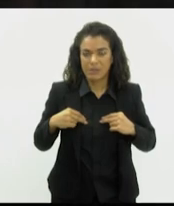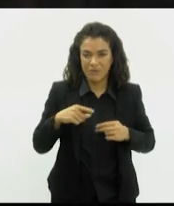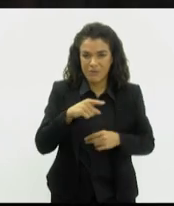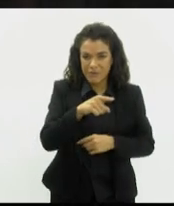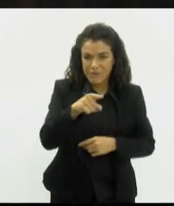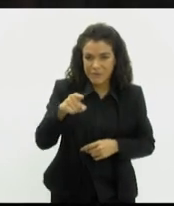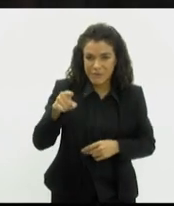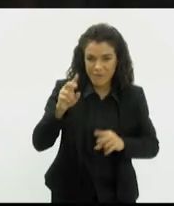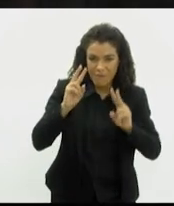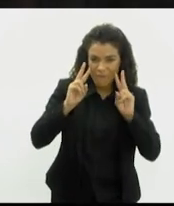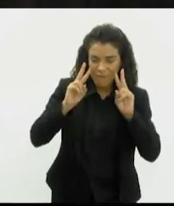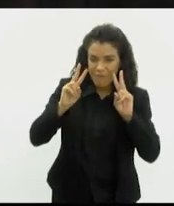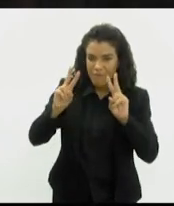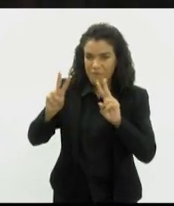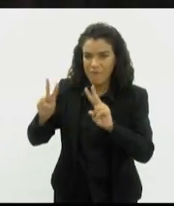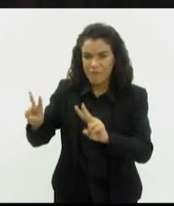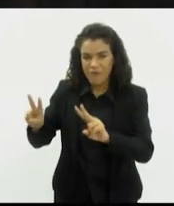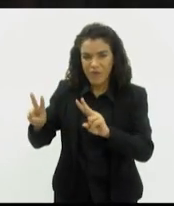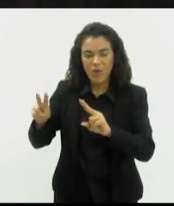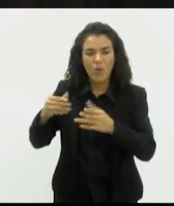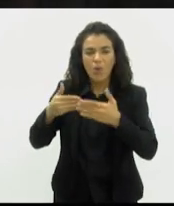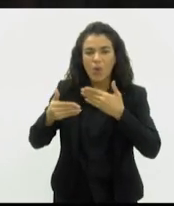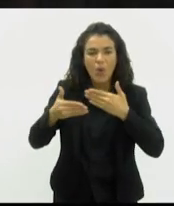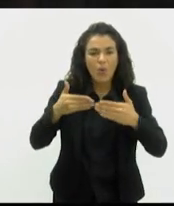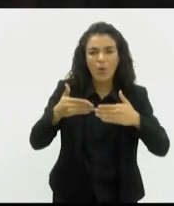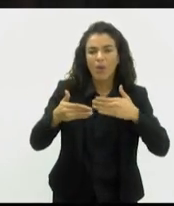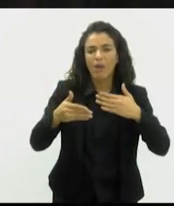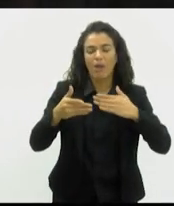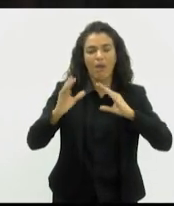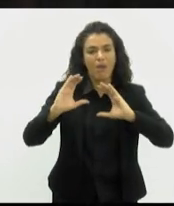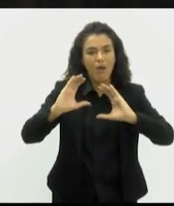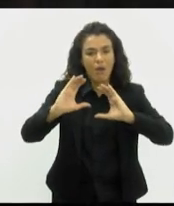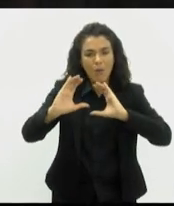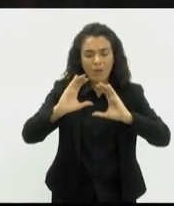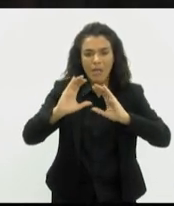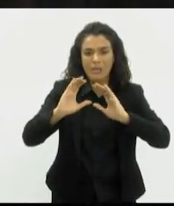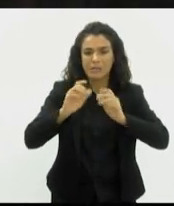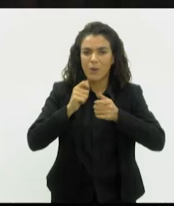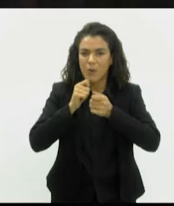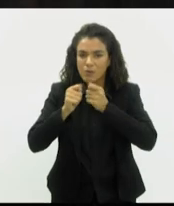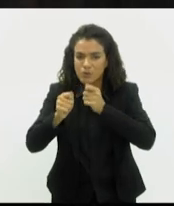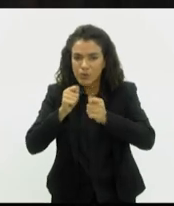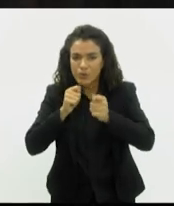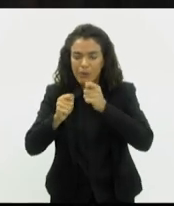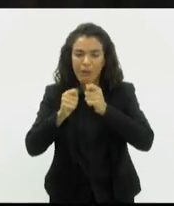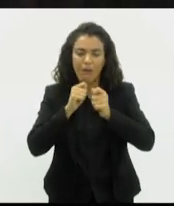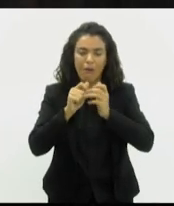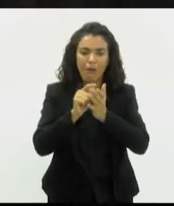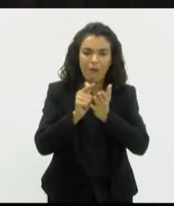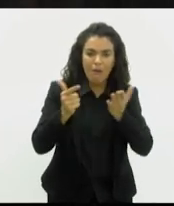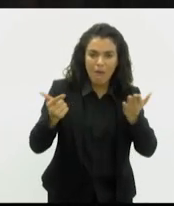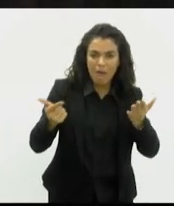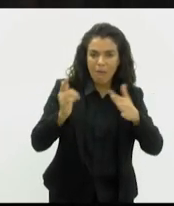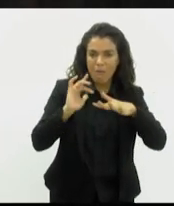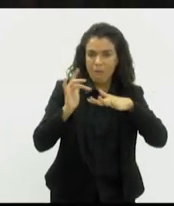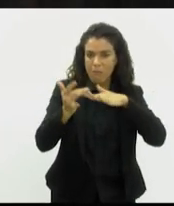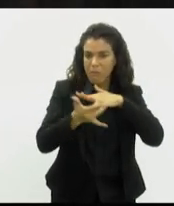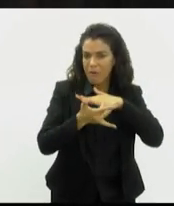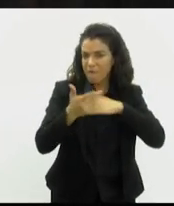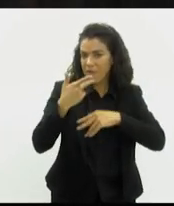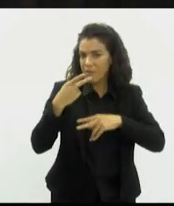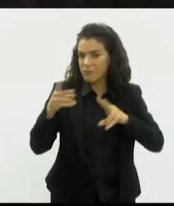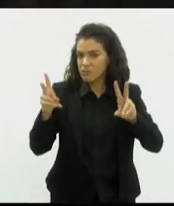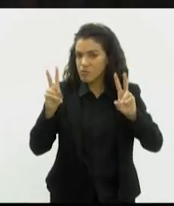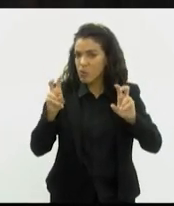algum veículo de comunicação do Brasil alguma referência a